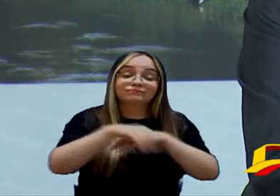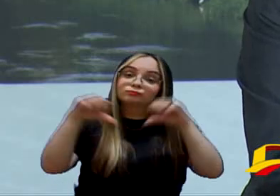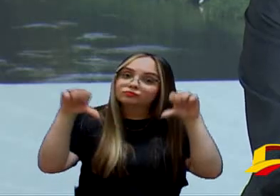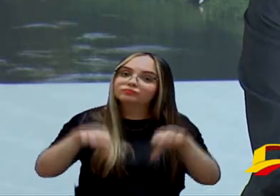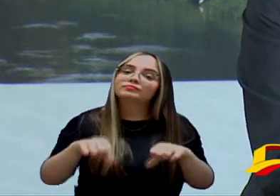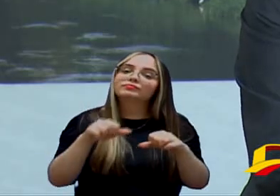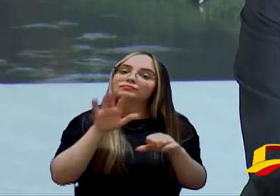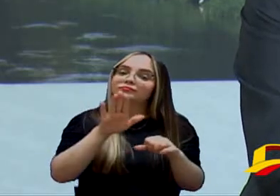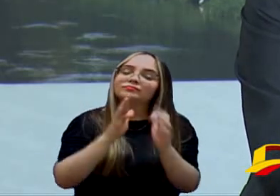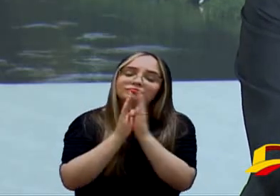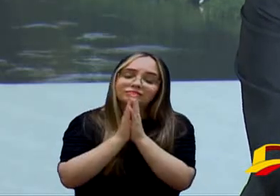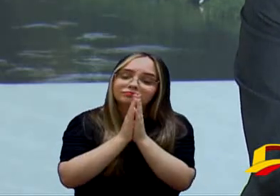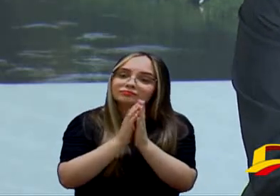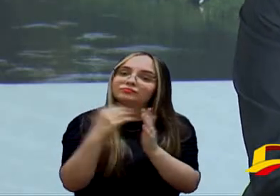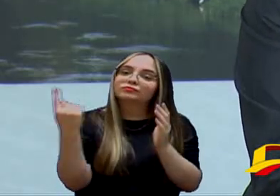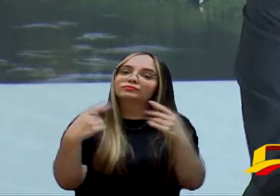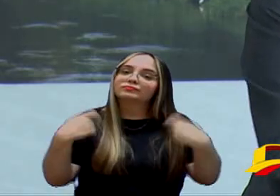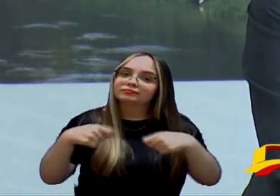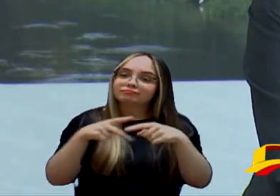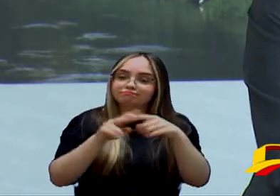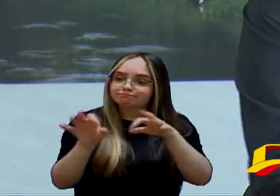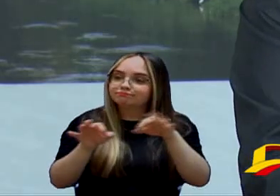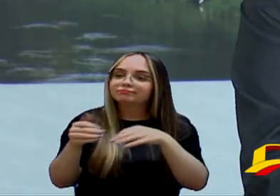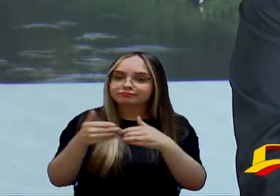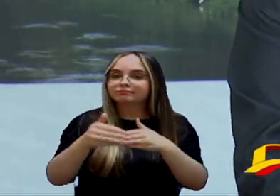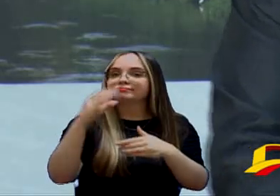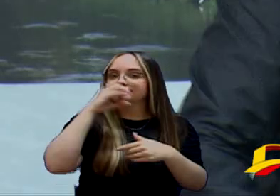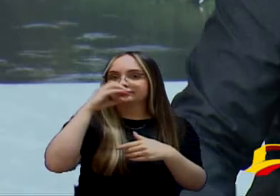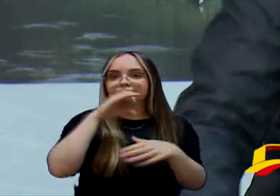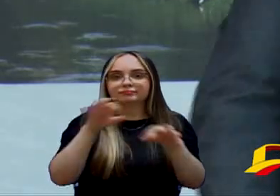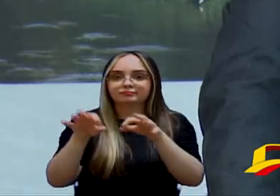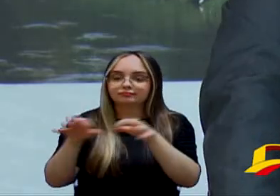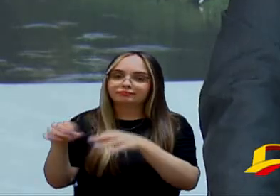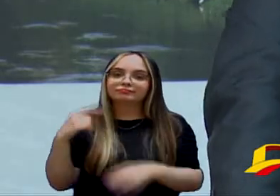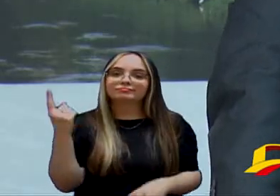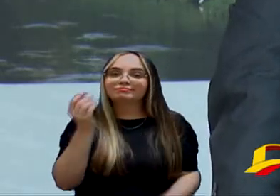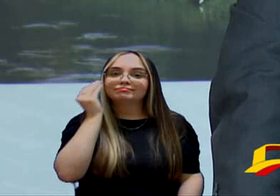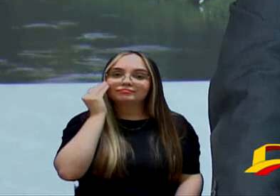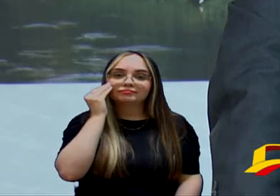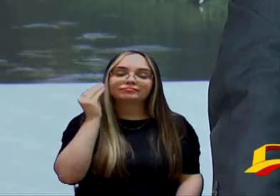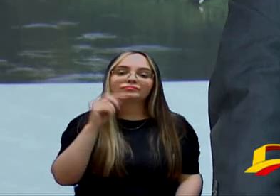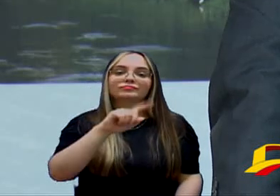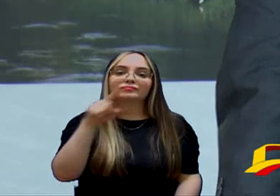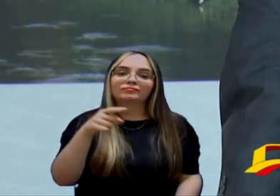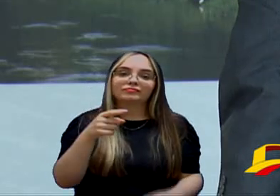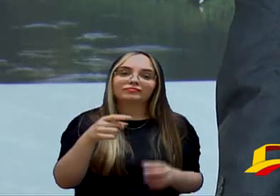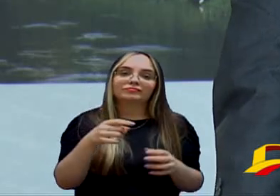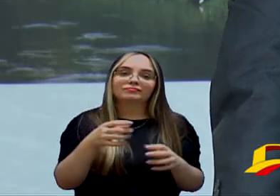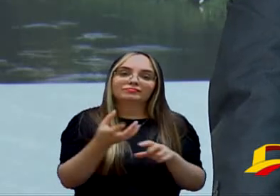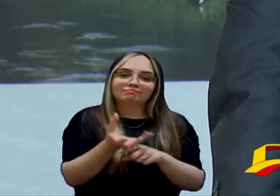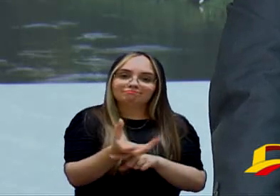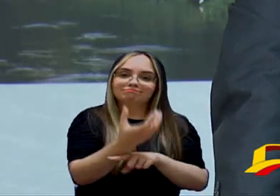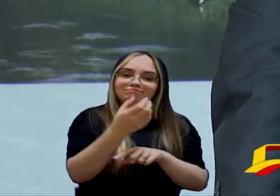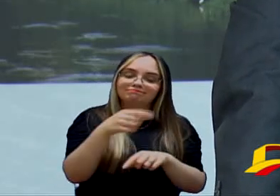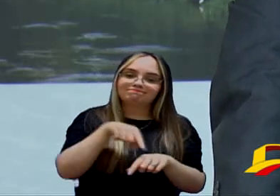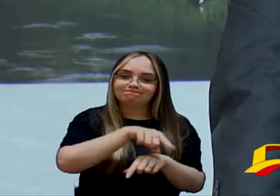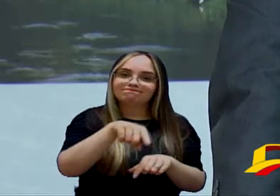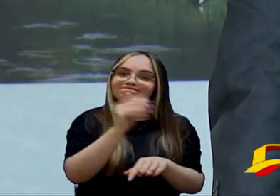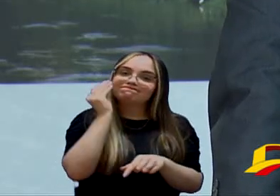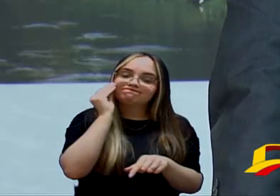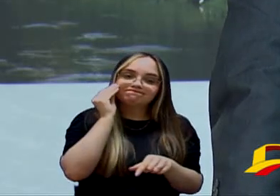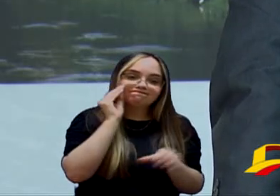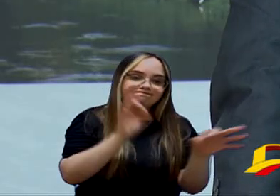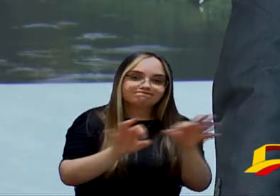mas está sendo feito Toda a manutenção possível e imposs máquinas estão nas estradas